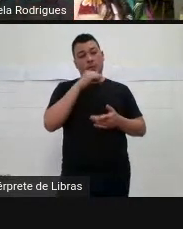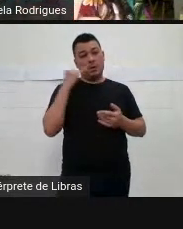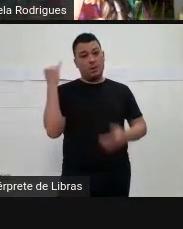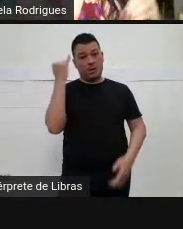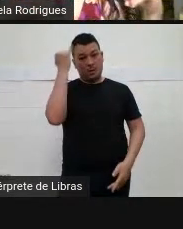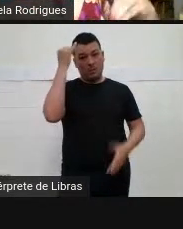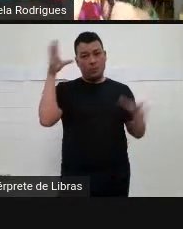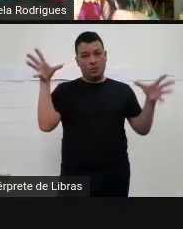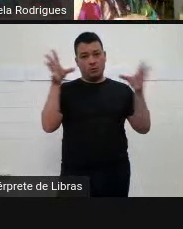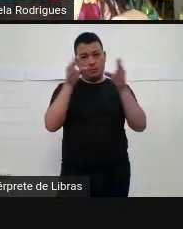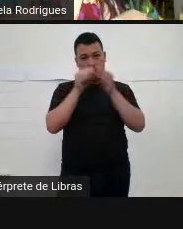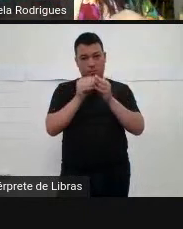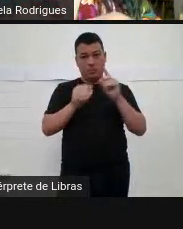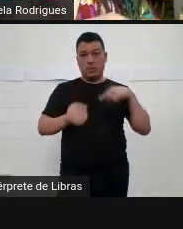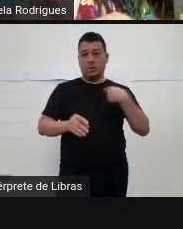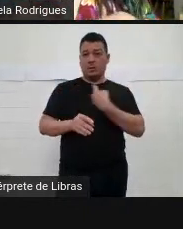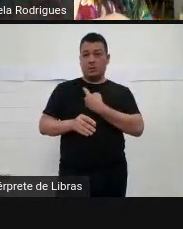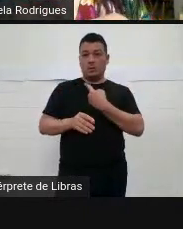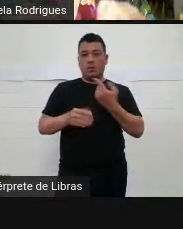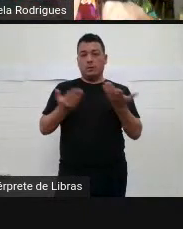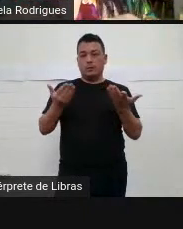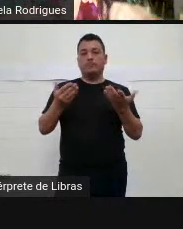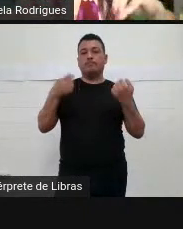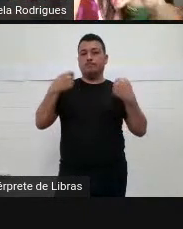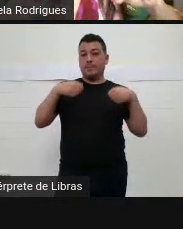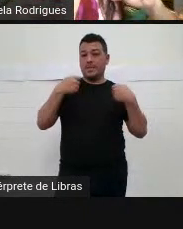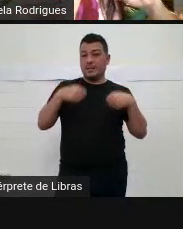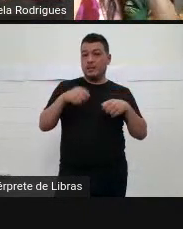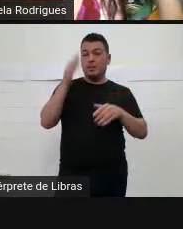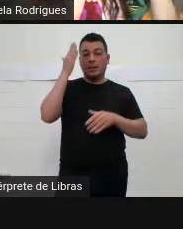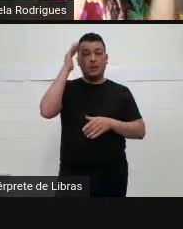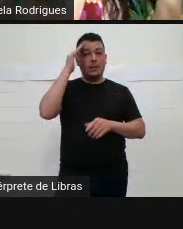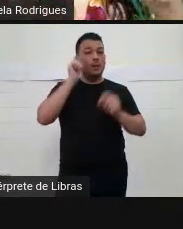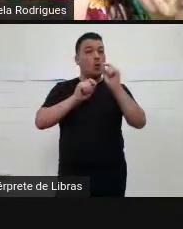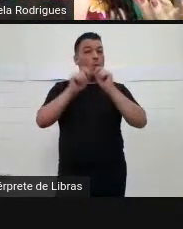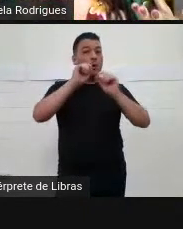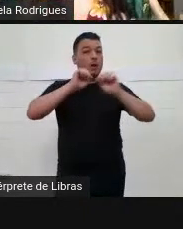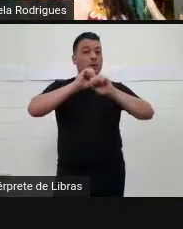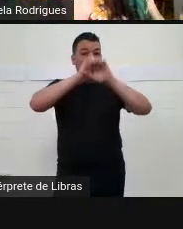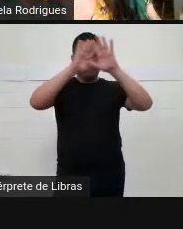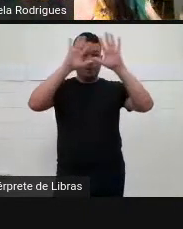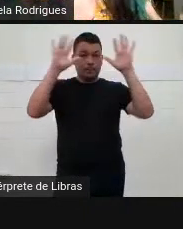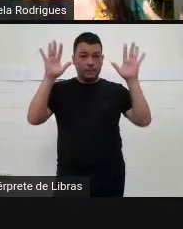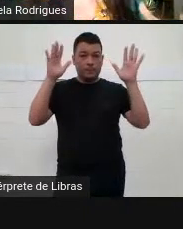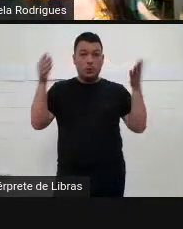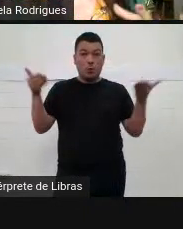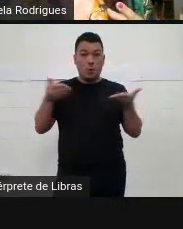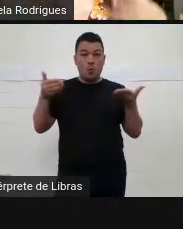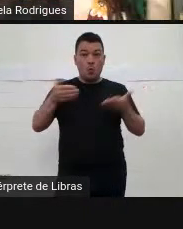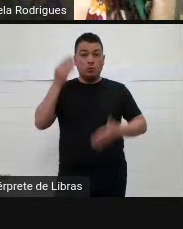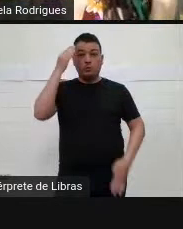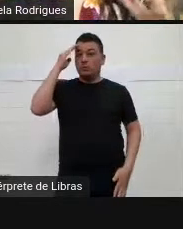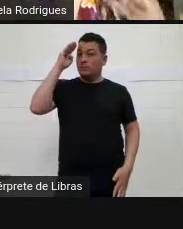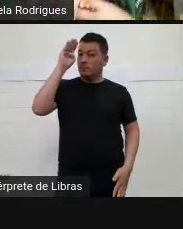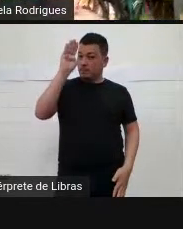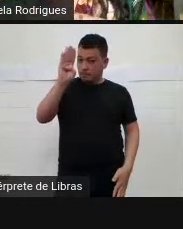para fechar, é que a gente não perca de vista que, né, a grande engenhosidade,